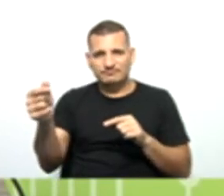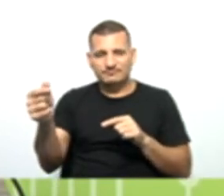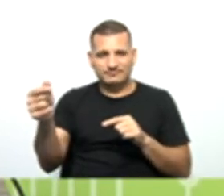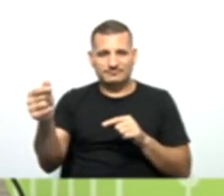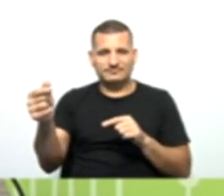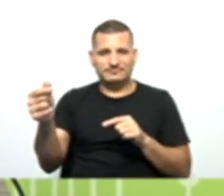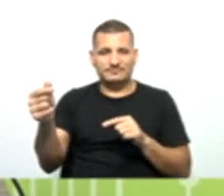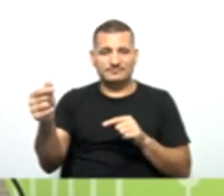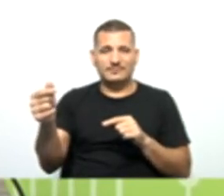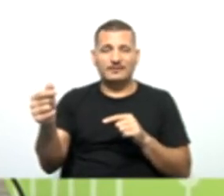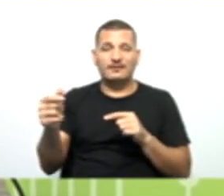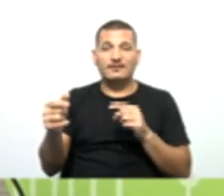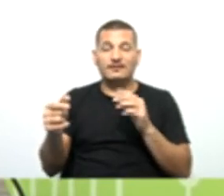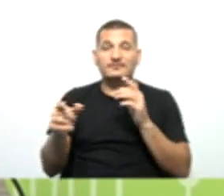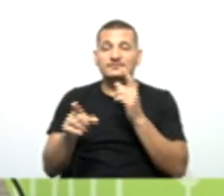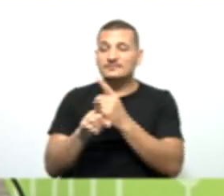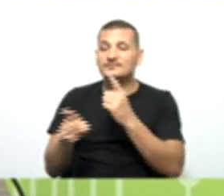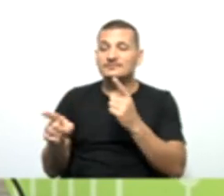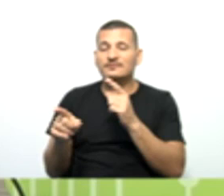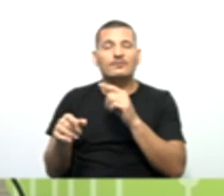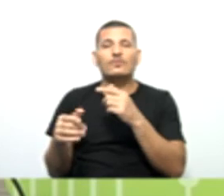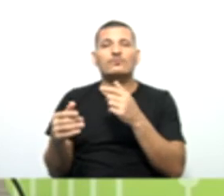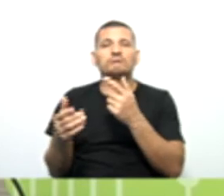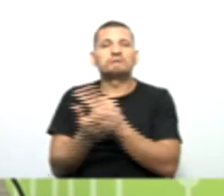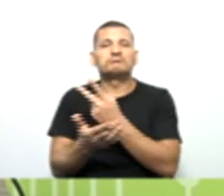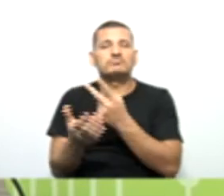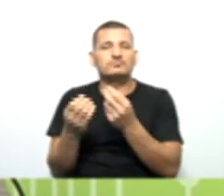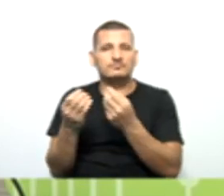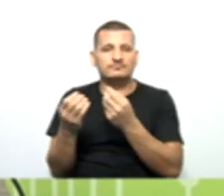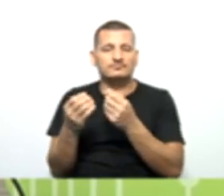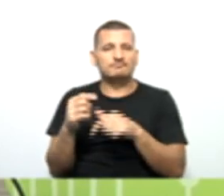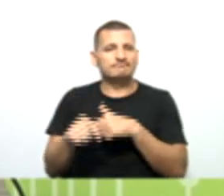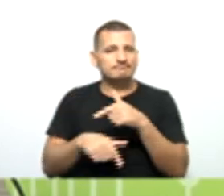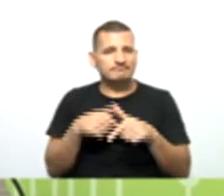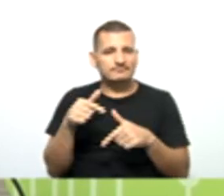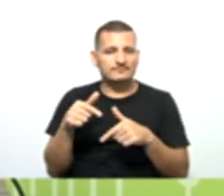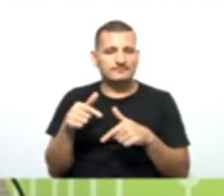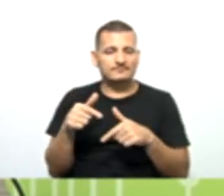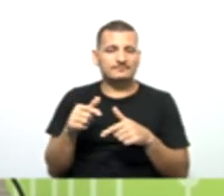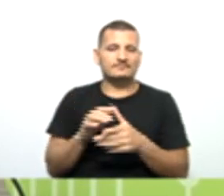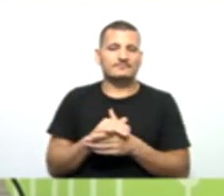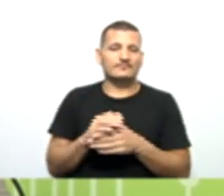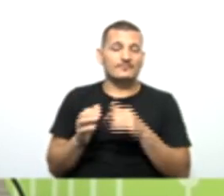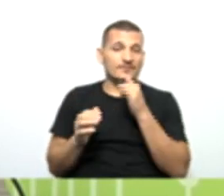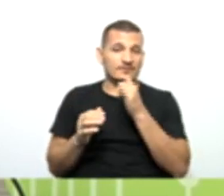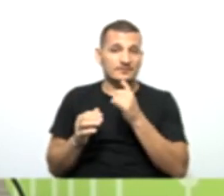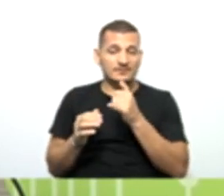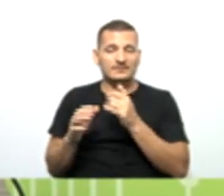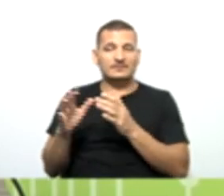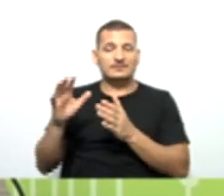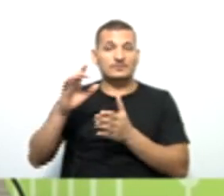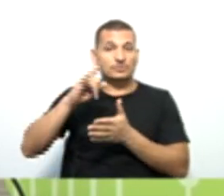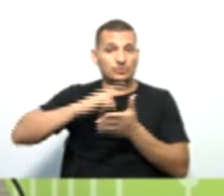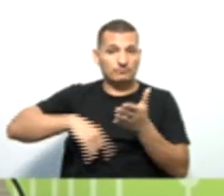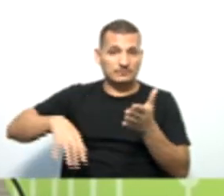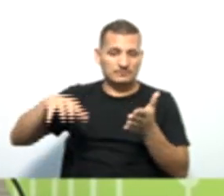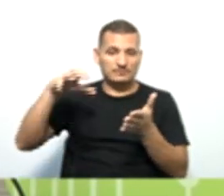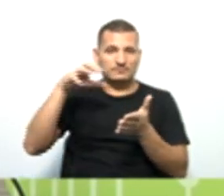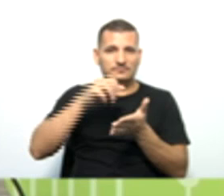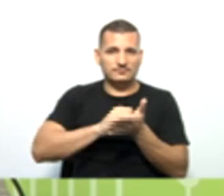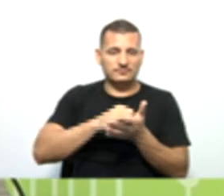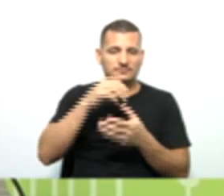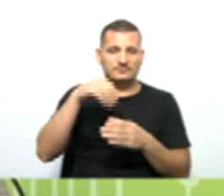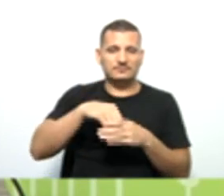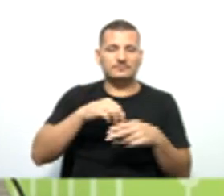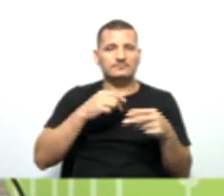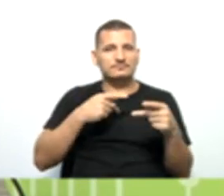para a gente poder identificar qual foi o erro que deu. Olha só o trabalho. Sendo que se a gente tivesse isso documentado, tivesse isso dentro de um